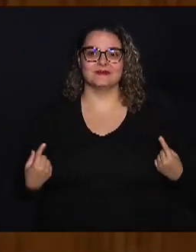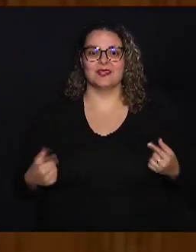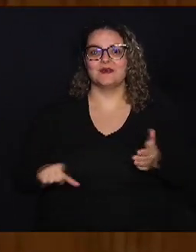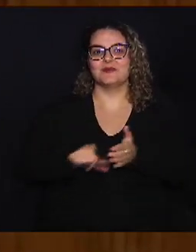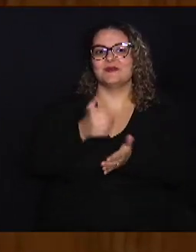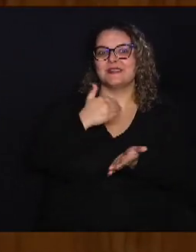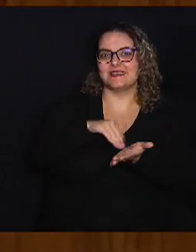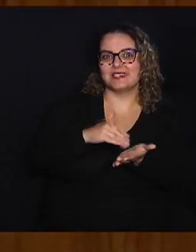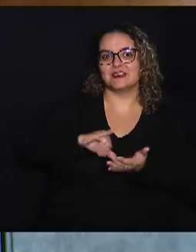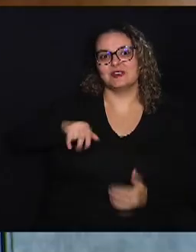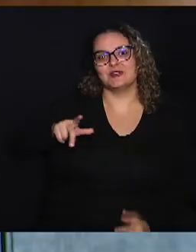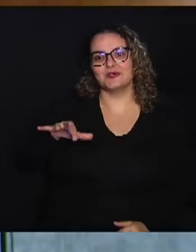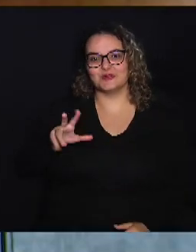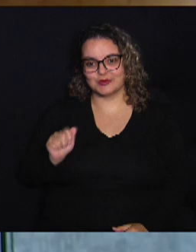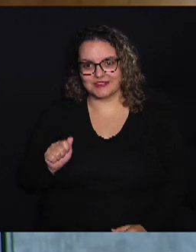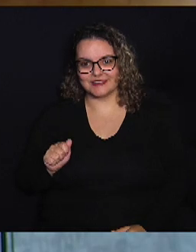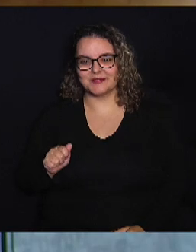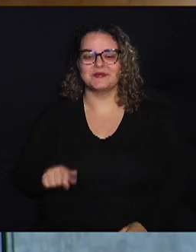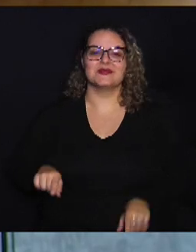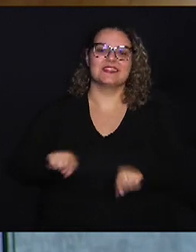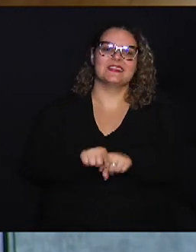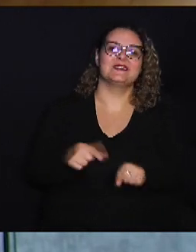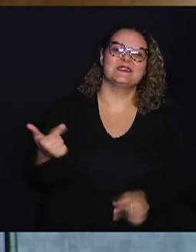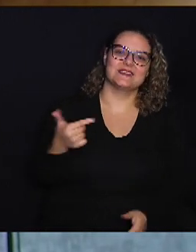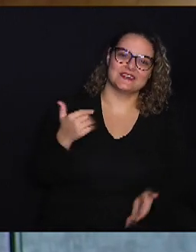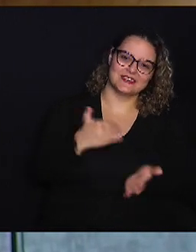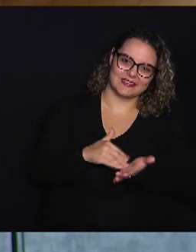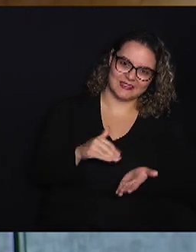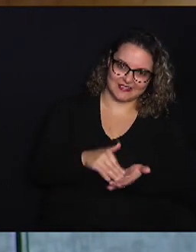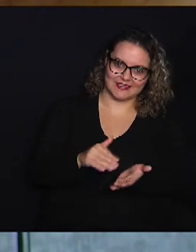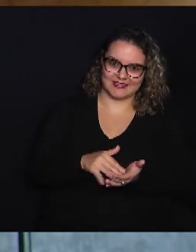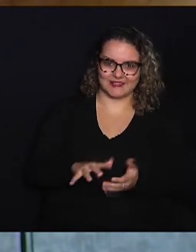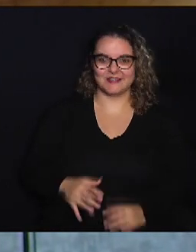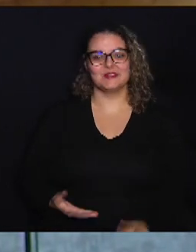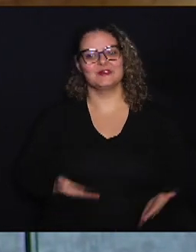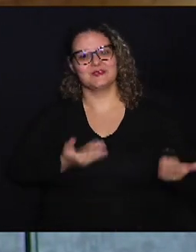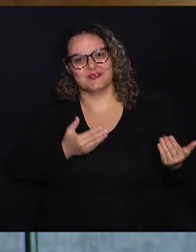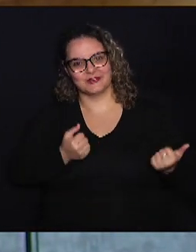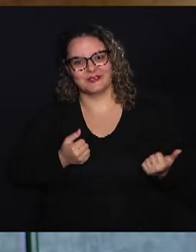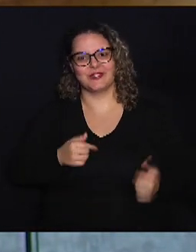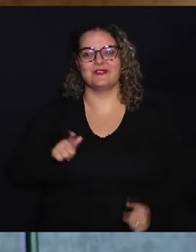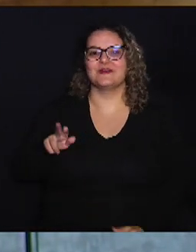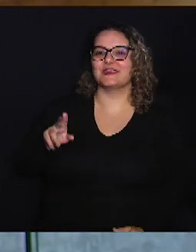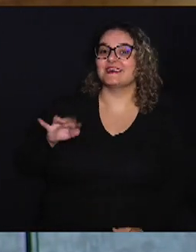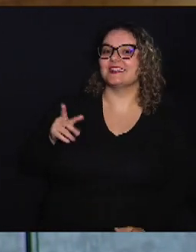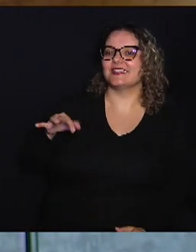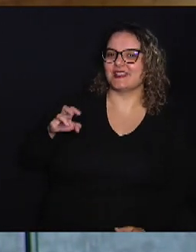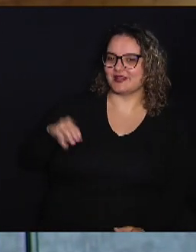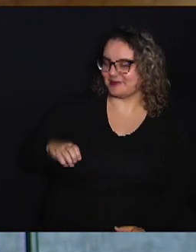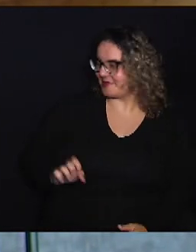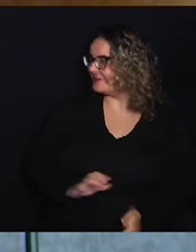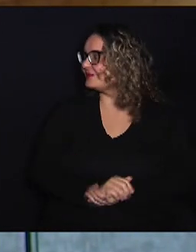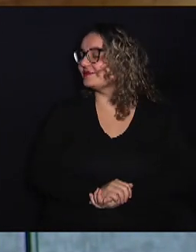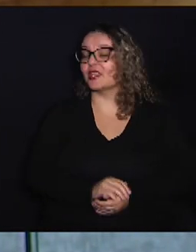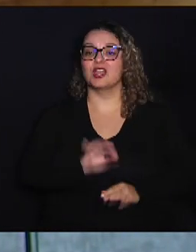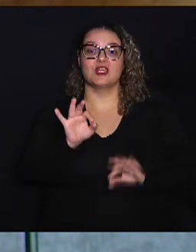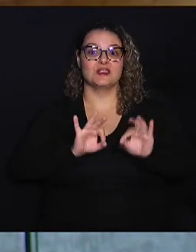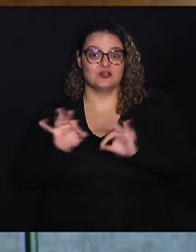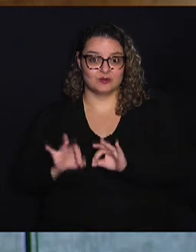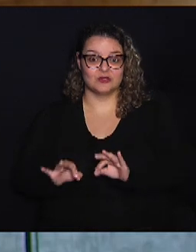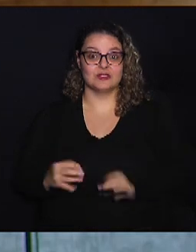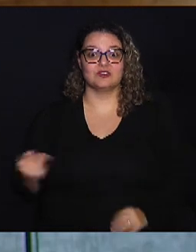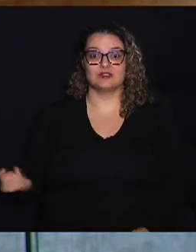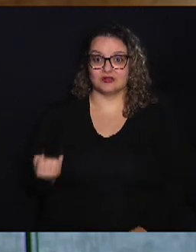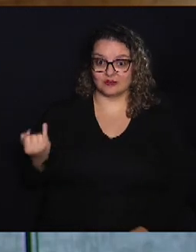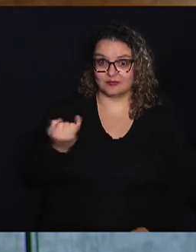secretária Júlia Miranda e segundo secretário o jovem Guilherme Morelli. Esse projeto é fundamental para a formação